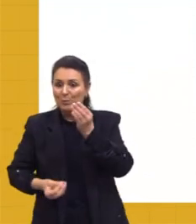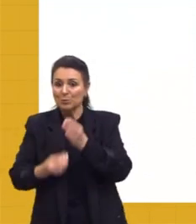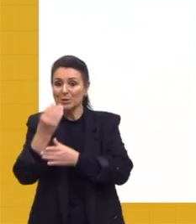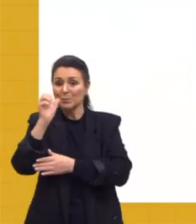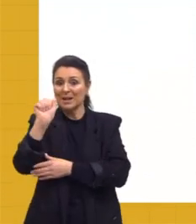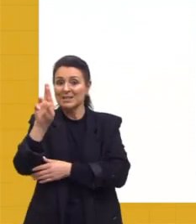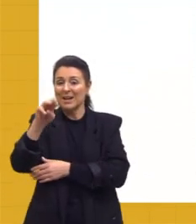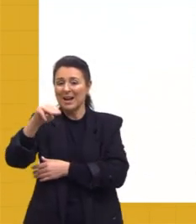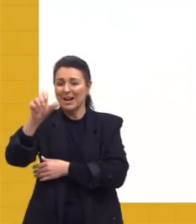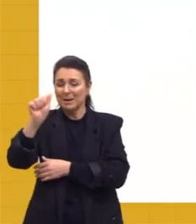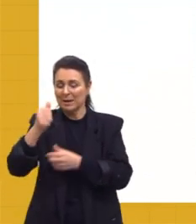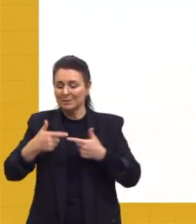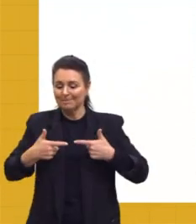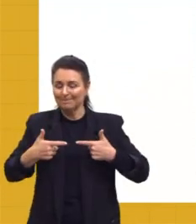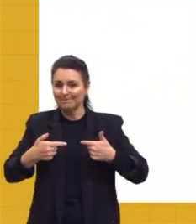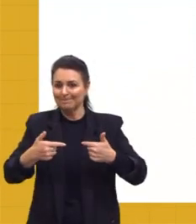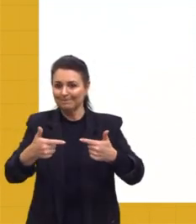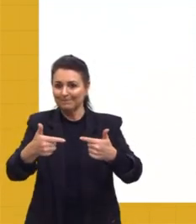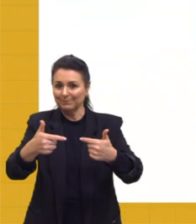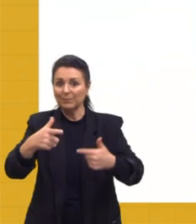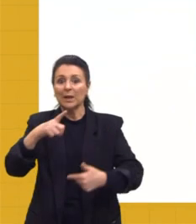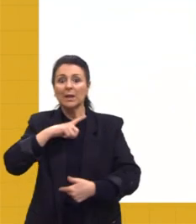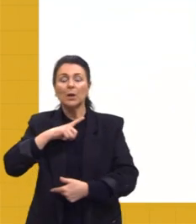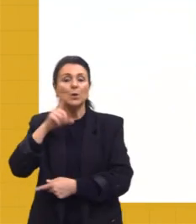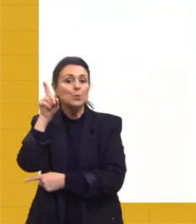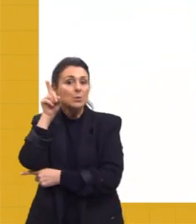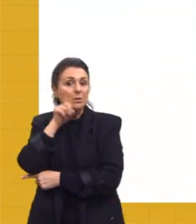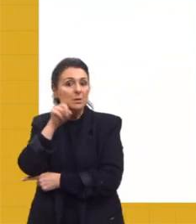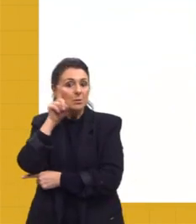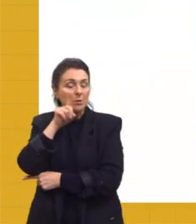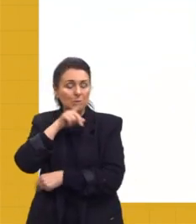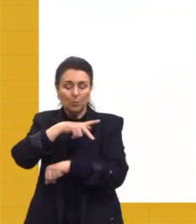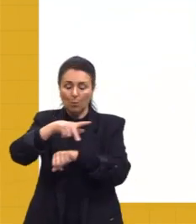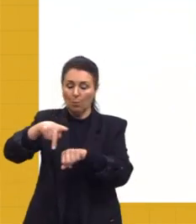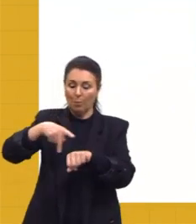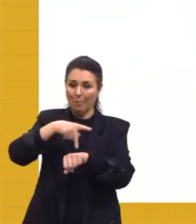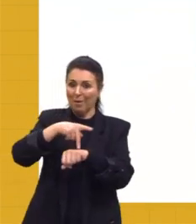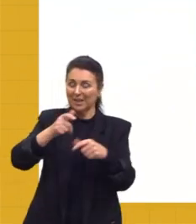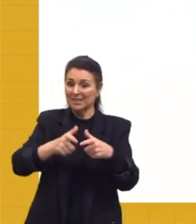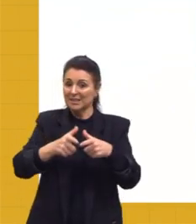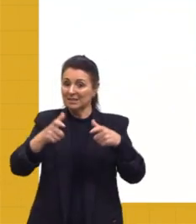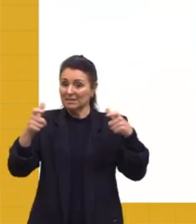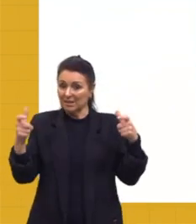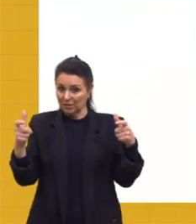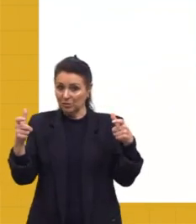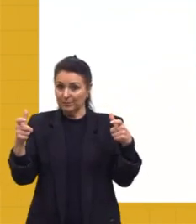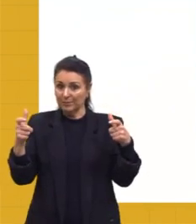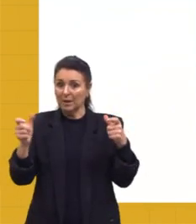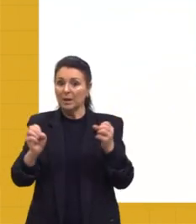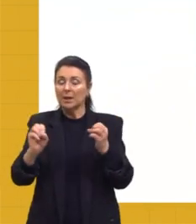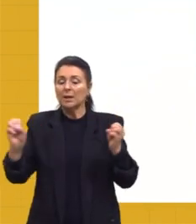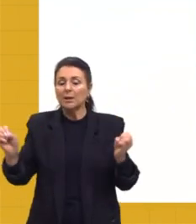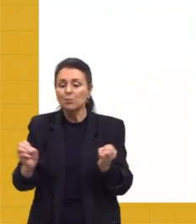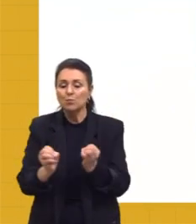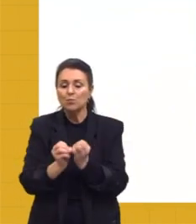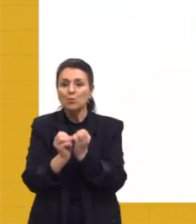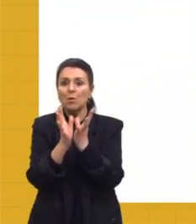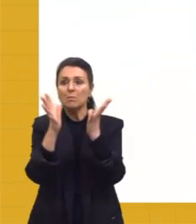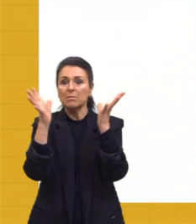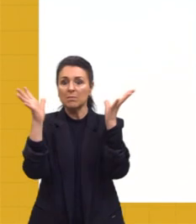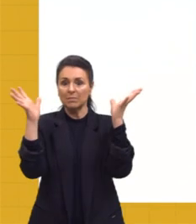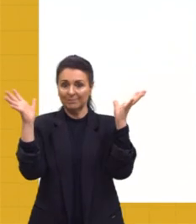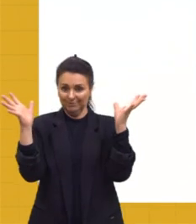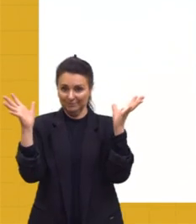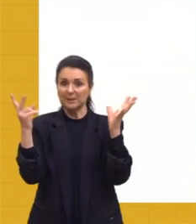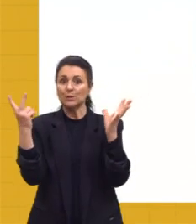nós temos só os Estados Unidos como grande país que lançou as bombas atômicas tá a gurizada